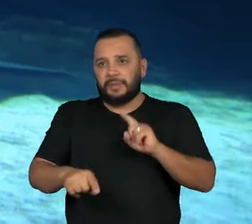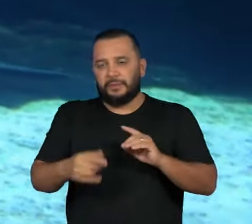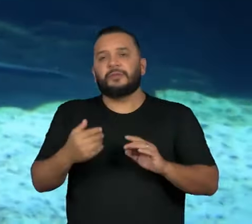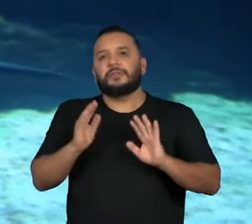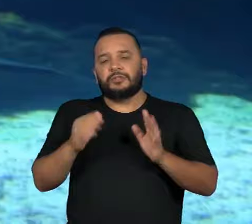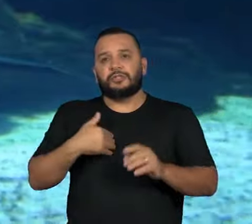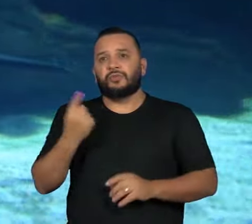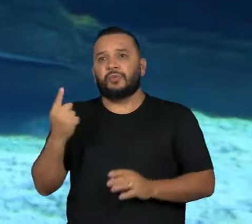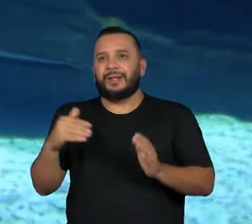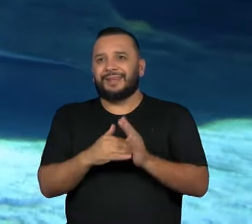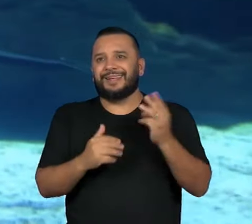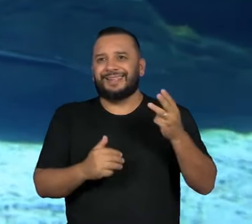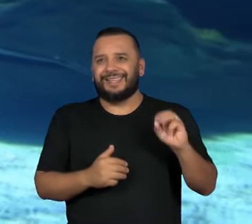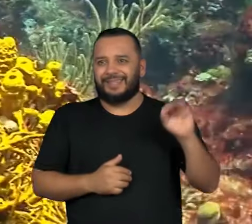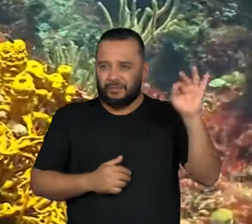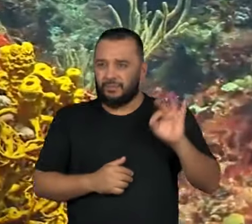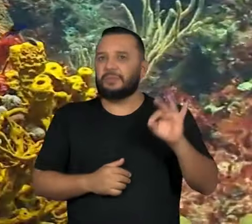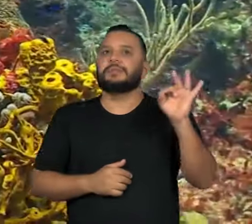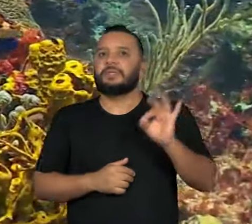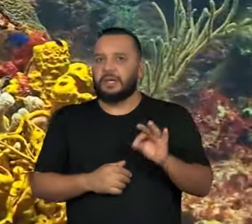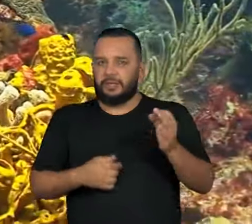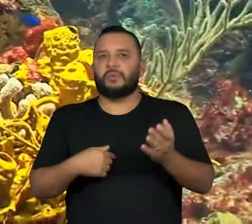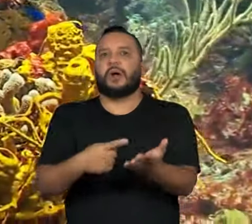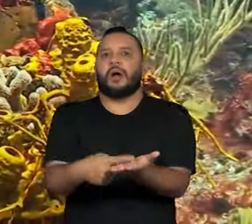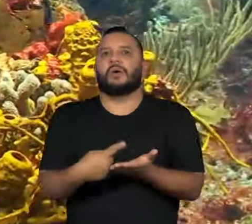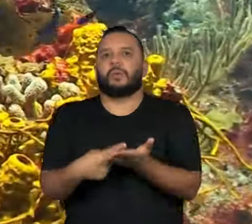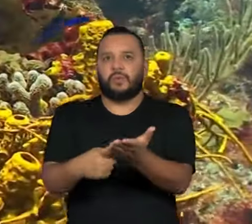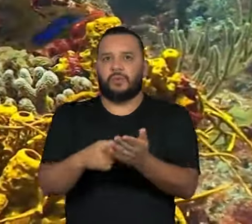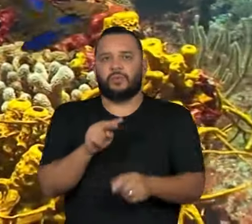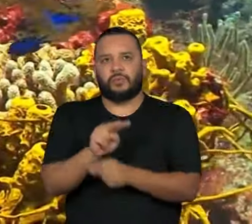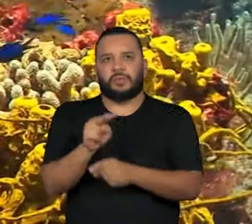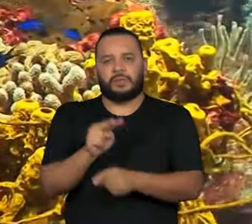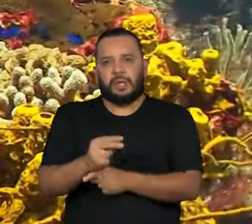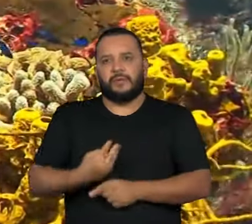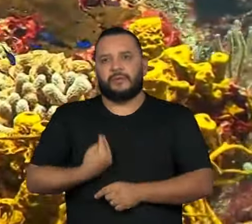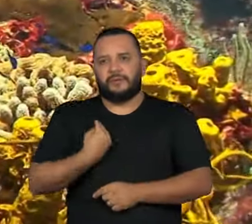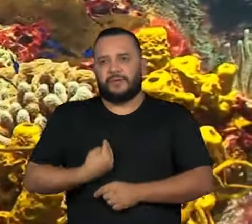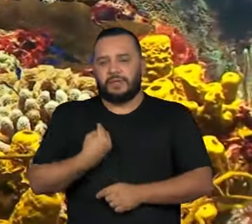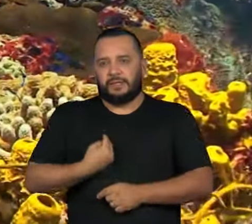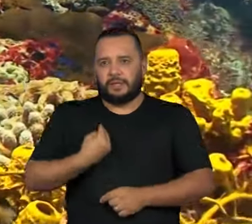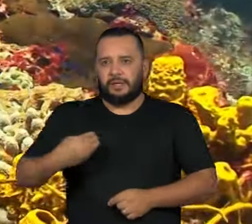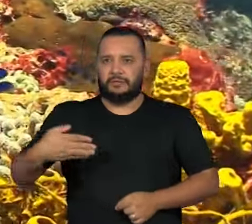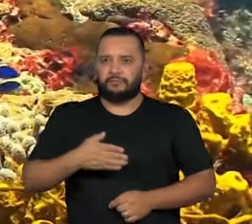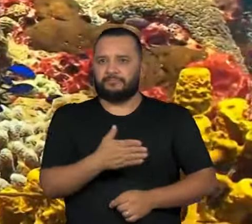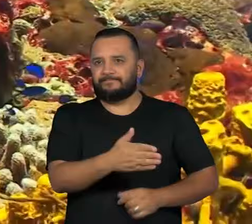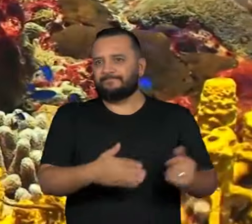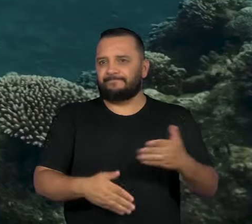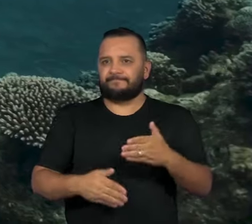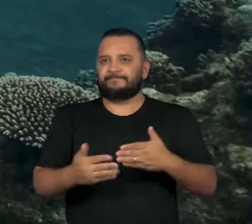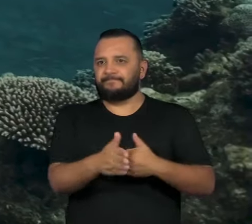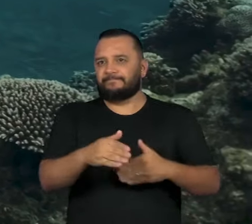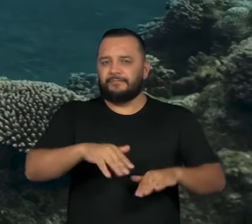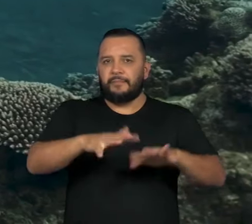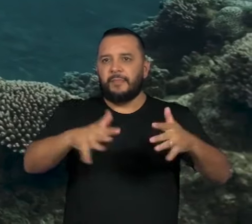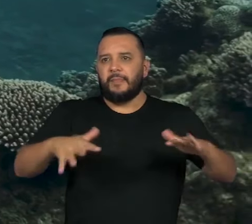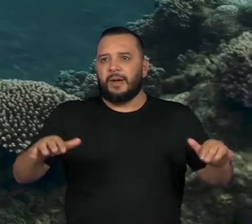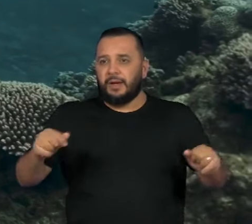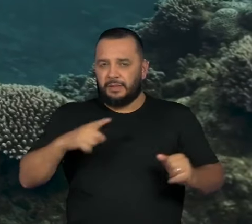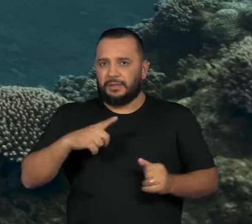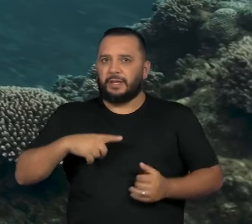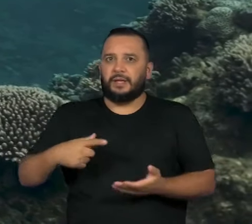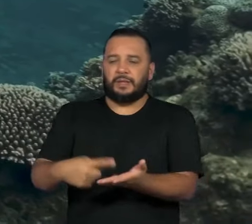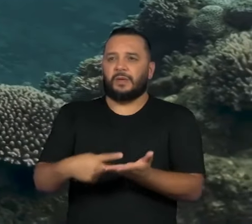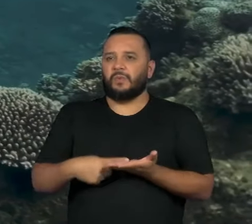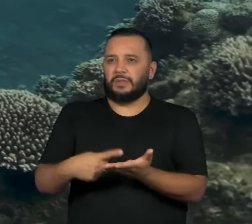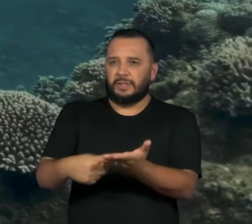é uma oportunidade única de conservação da vida marinha e envolve uma negociação de décadas